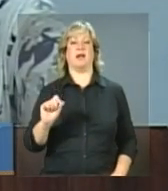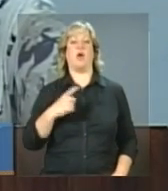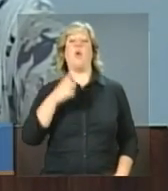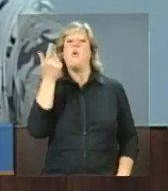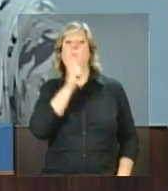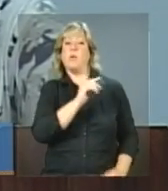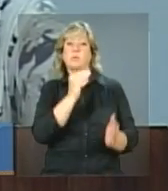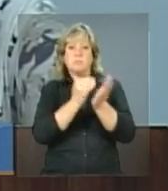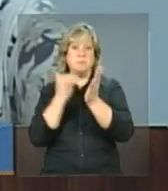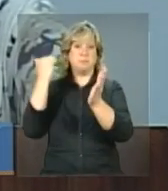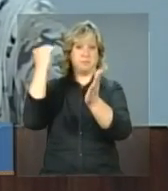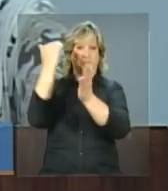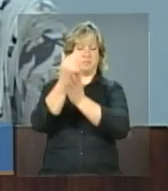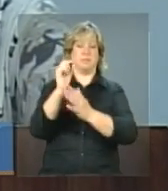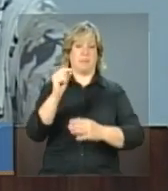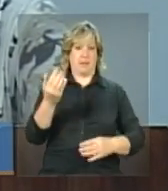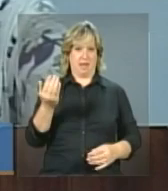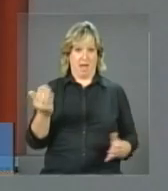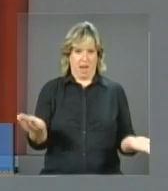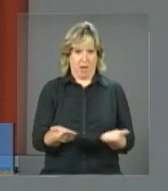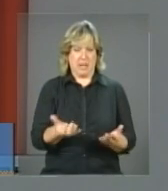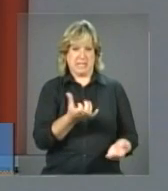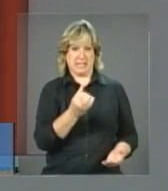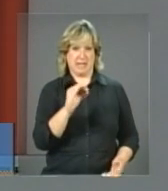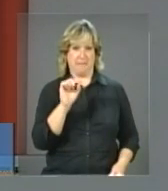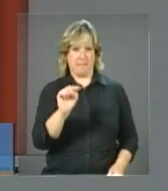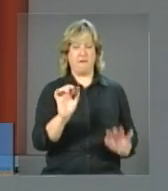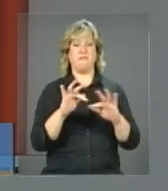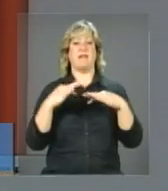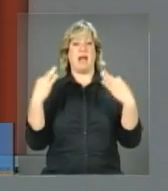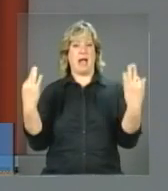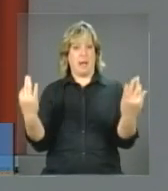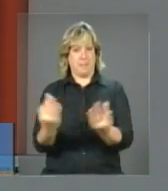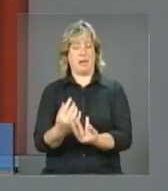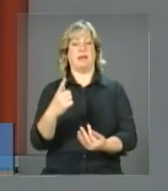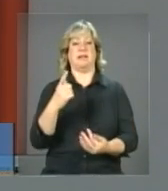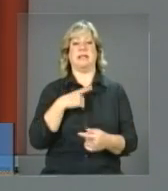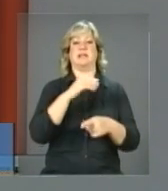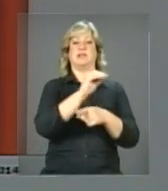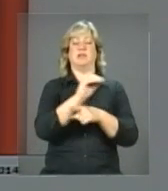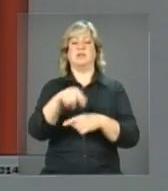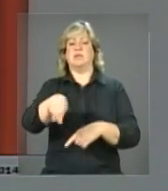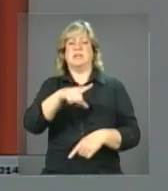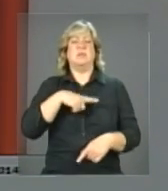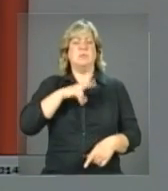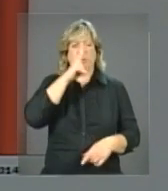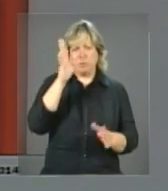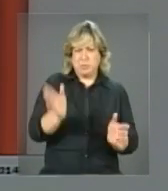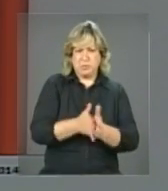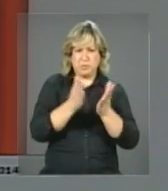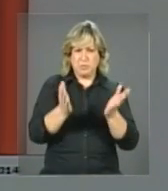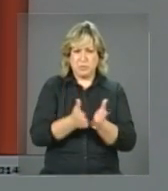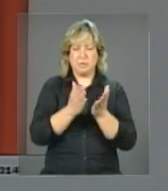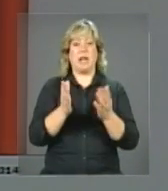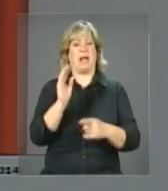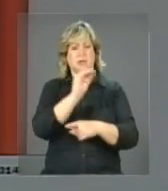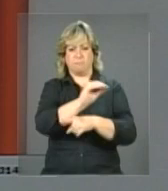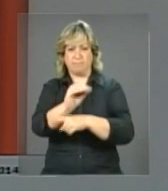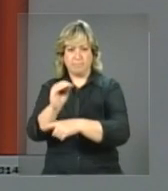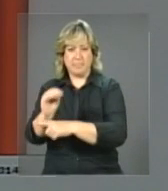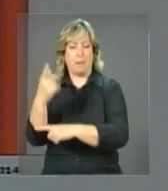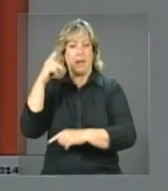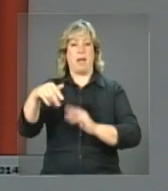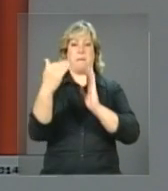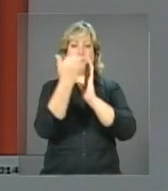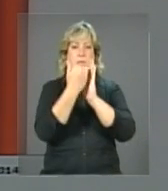sair hoje de um patamar de em torno de 60 mil famílias que são atendidas, famílias em situação de extrema pobreza, que são atendidas pelo Programa